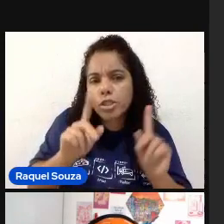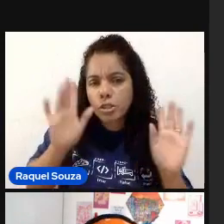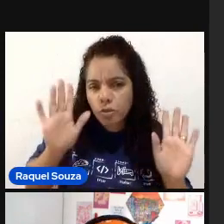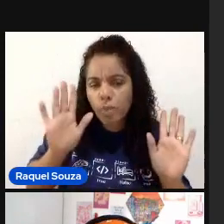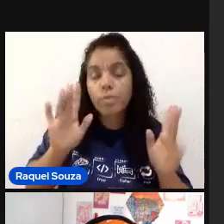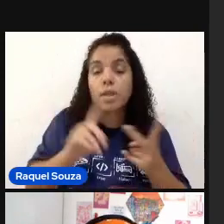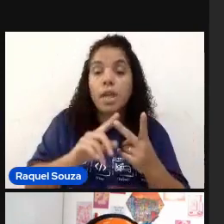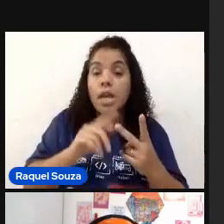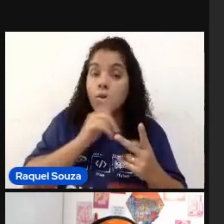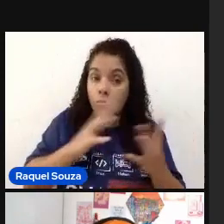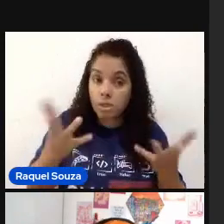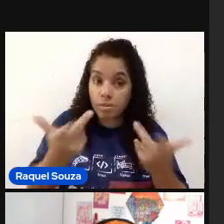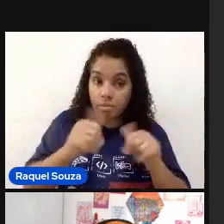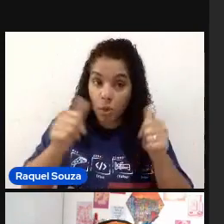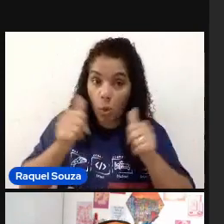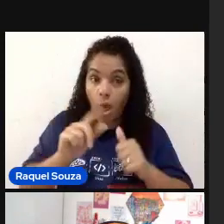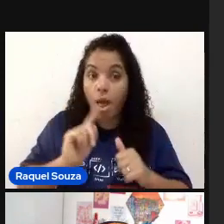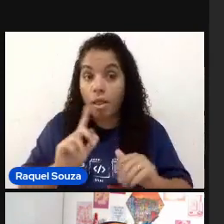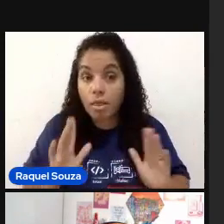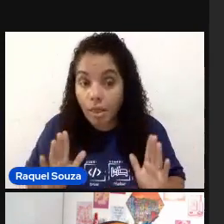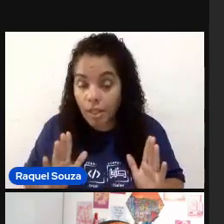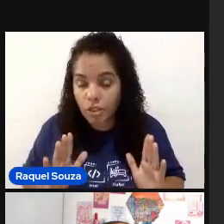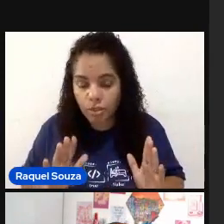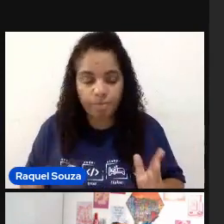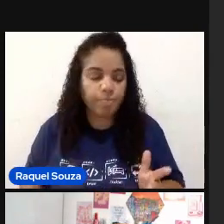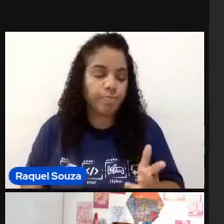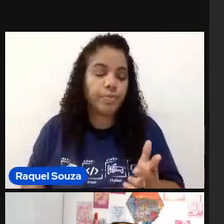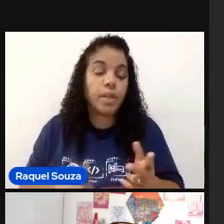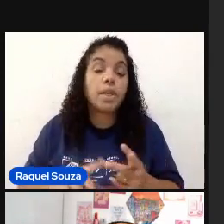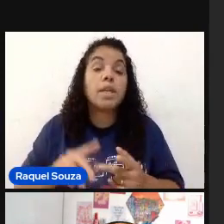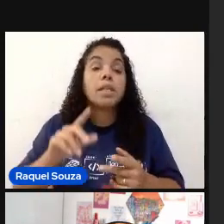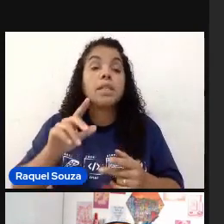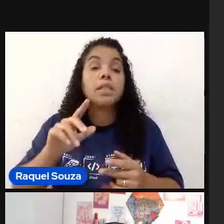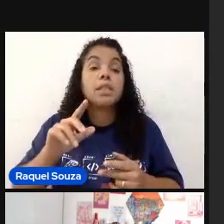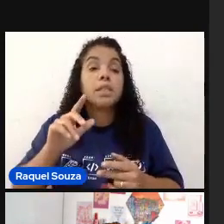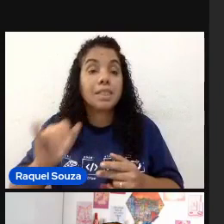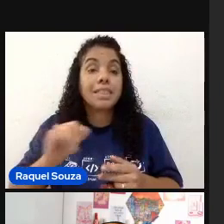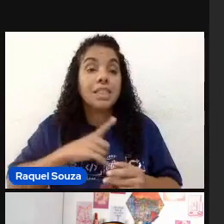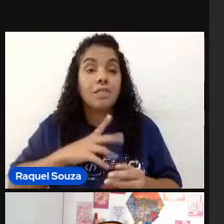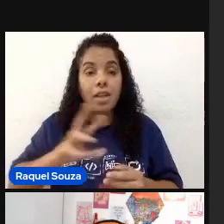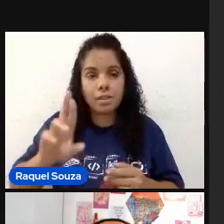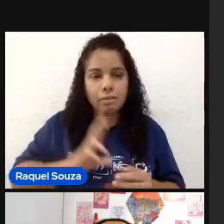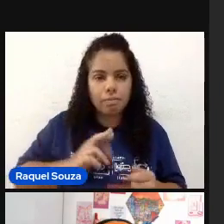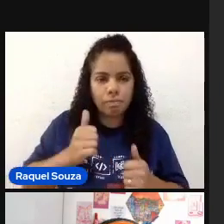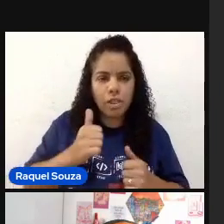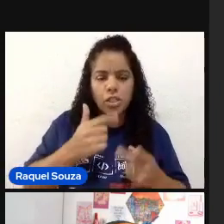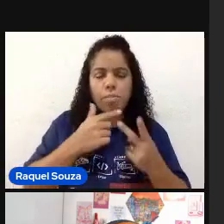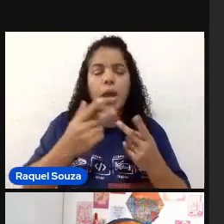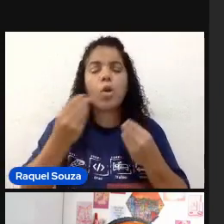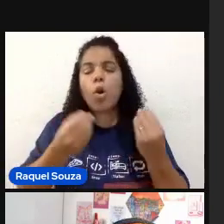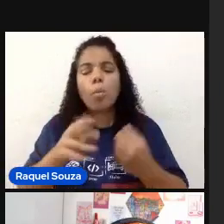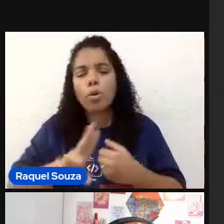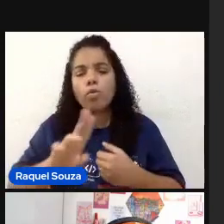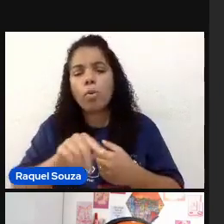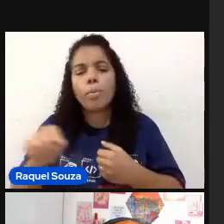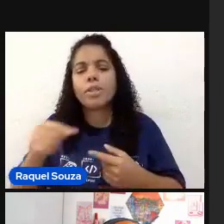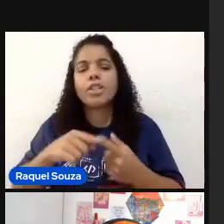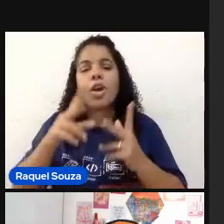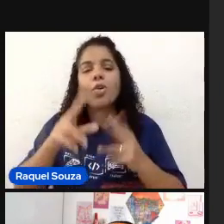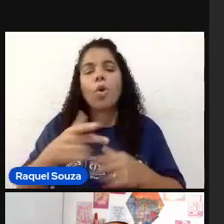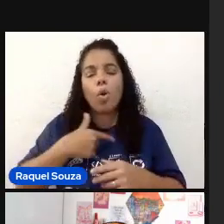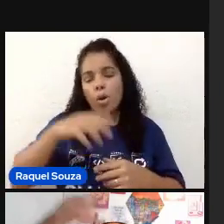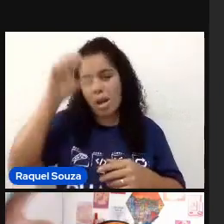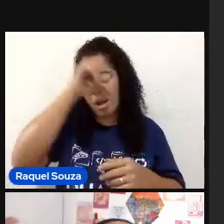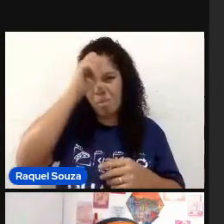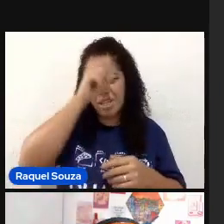trouxe qualidade. E aí, caso tenha o feedback, como é que eu vou aplicar aquilo que eu aprendi como lição? Sei